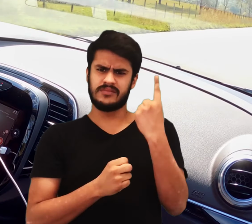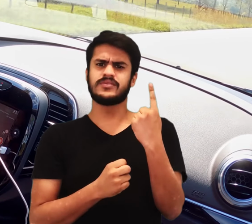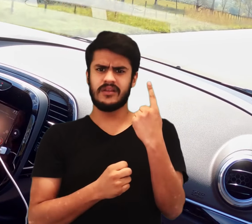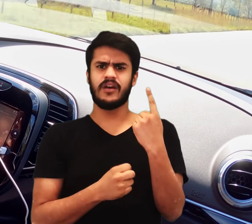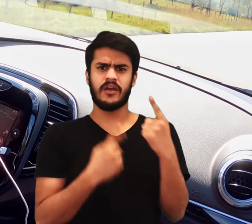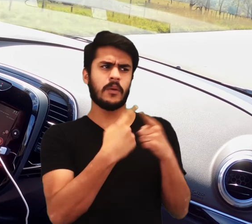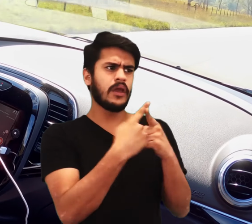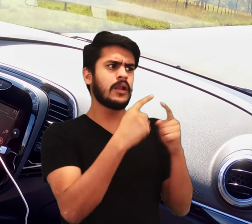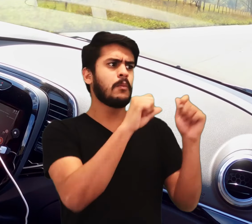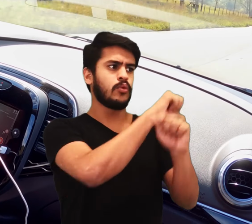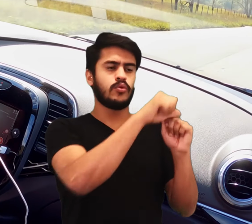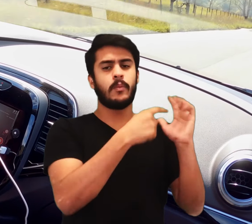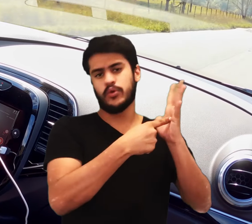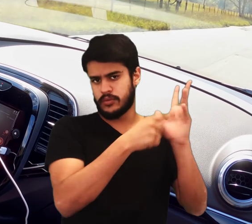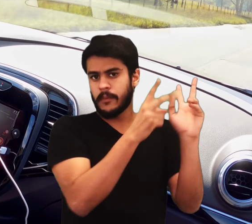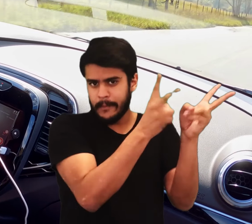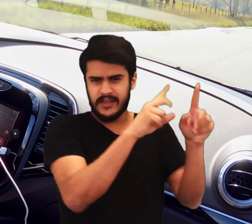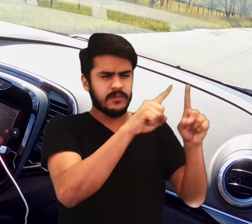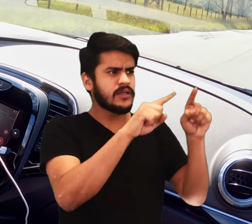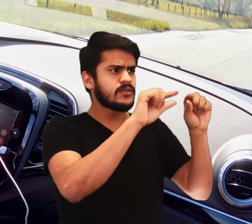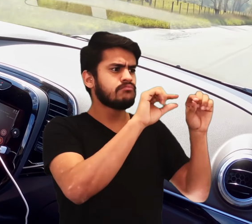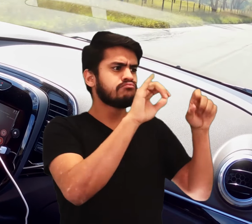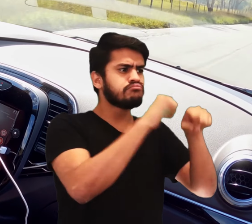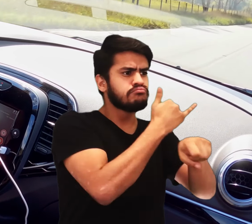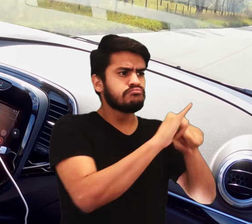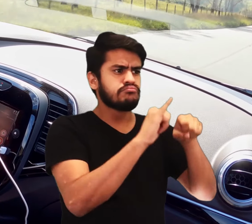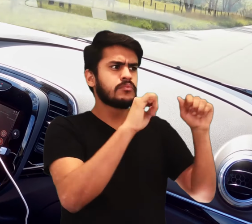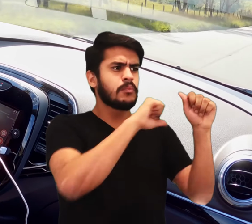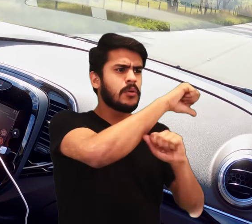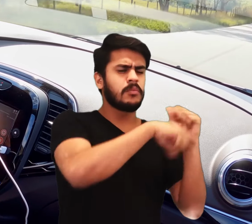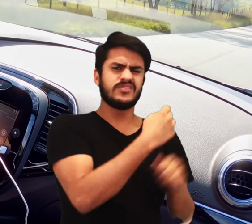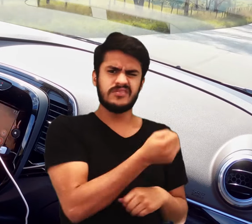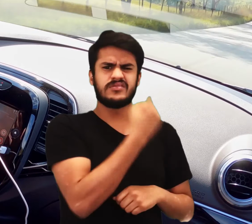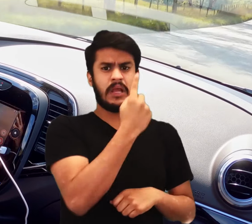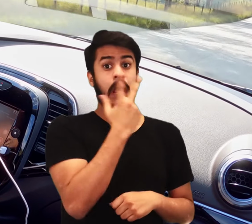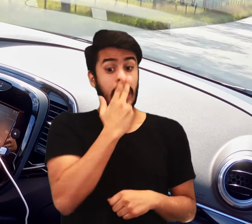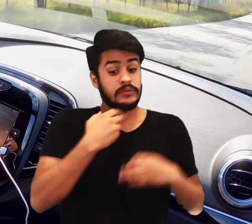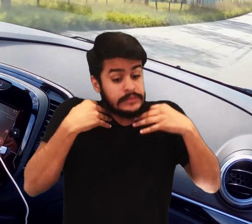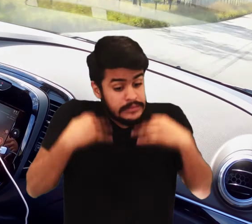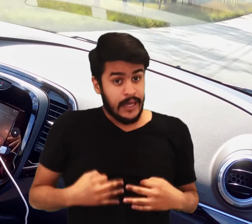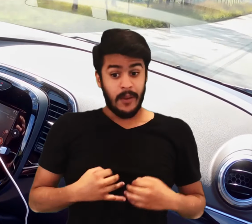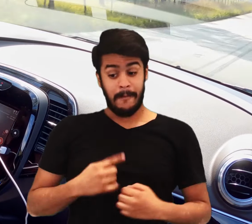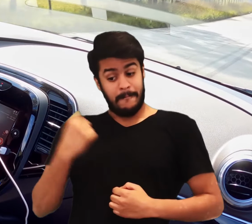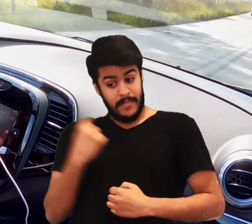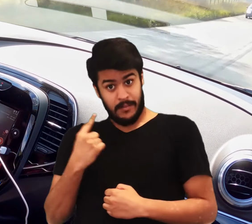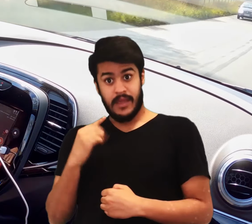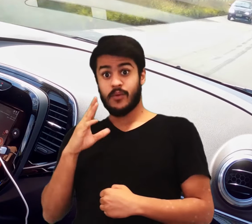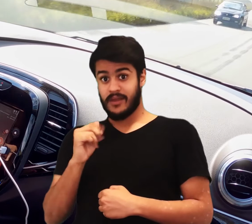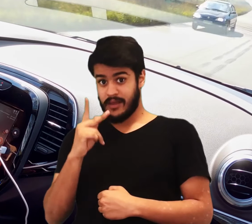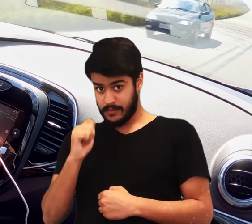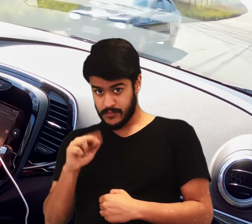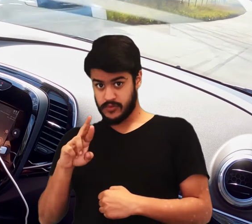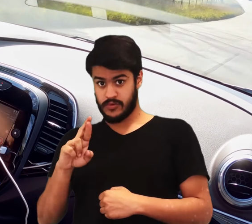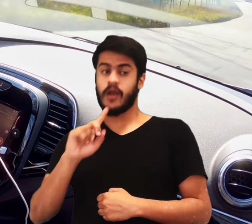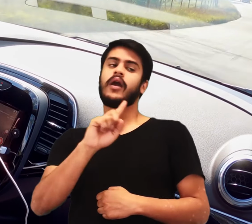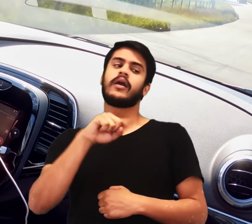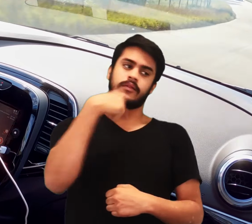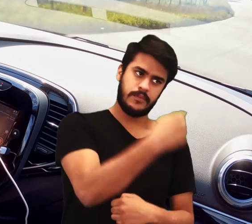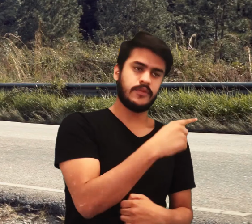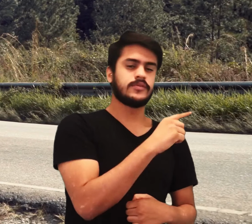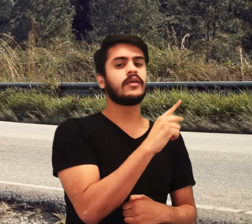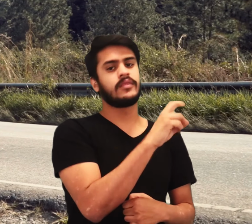acabamentos não de motor como vocês sabem achei um pouco esquisito teria feito mais sentido ter feito essa atualização primeiro no Capture e